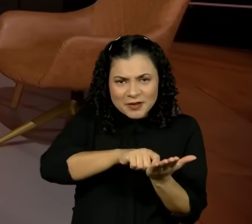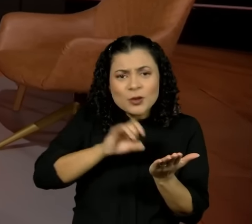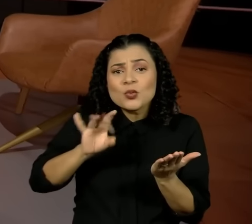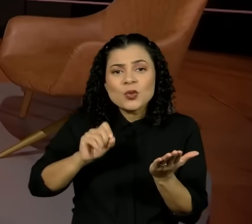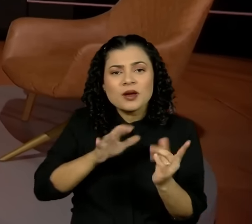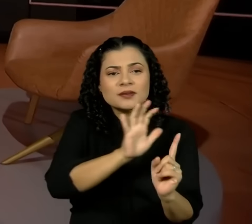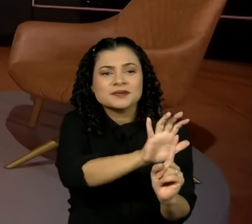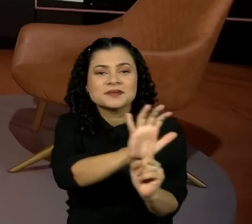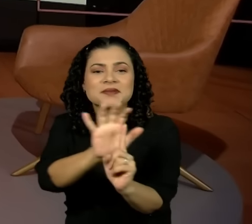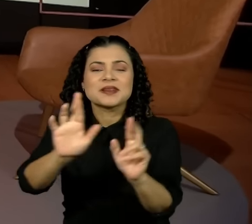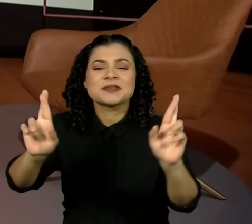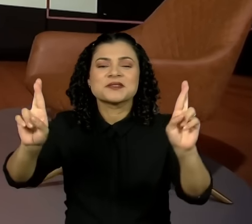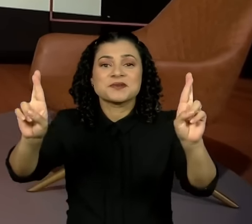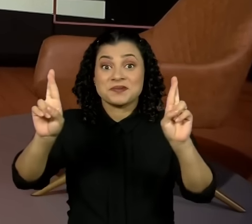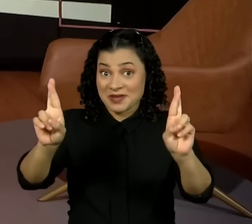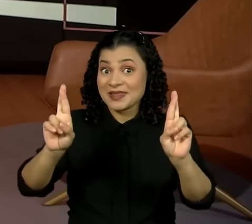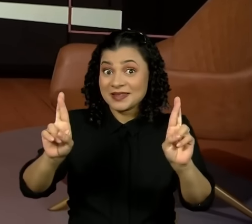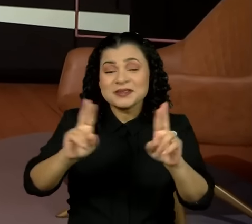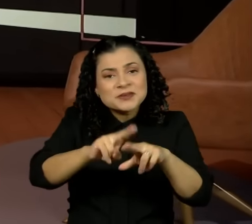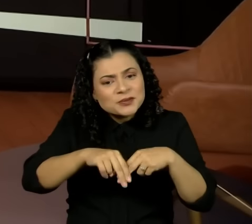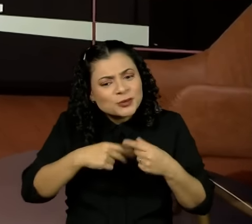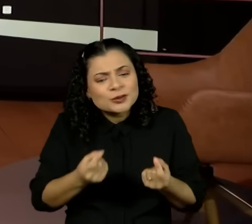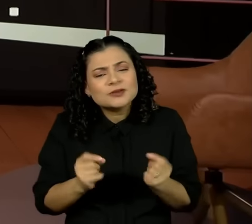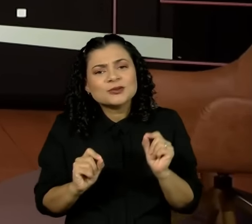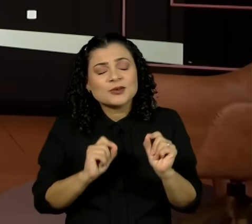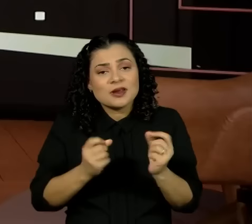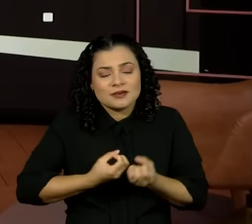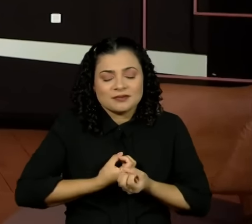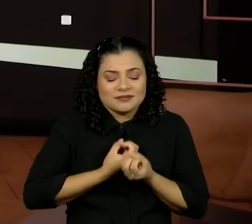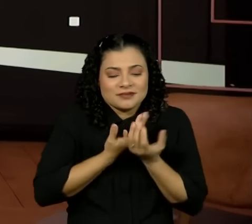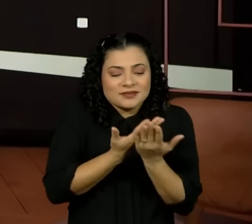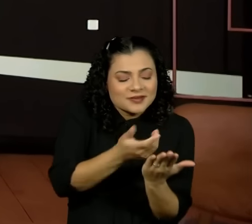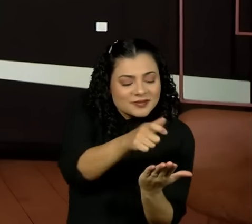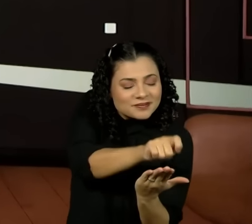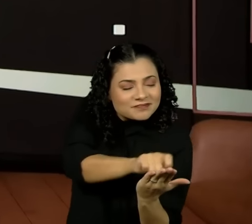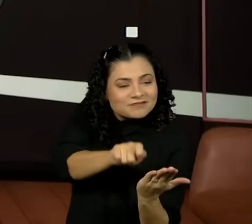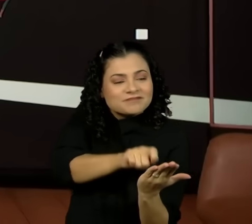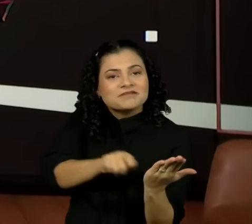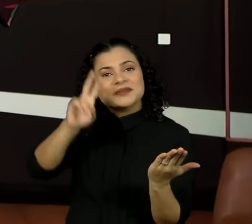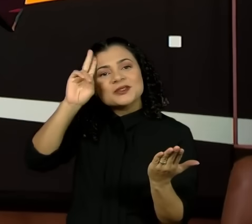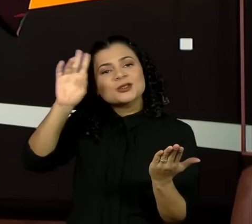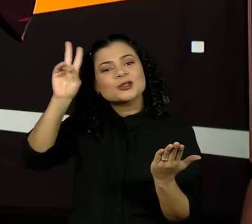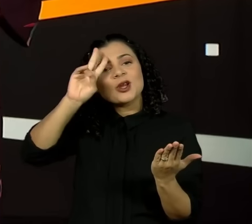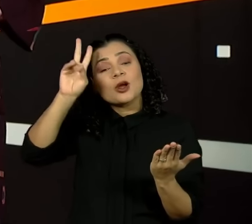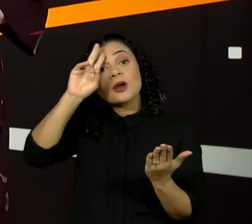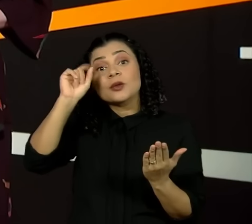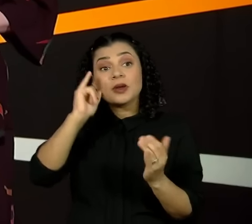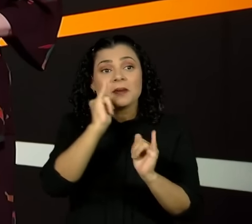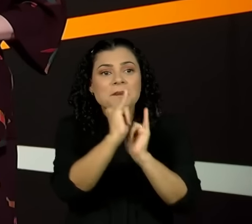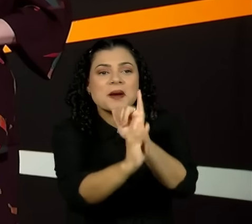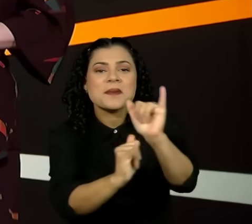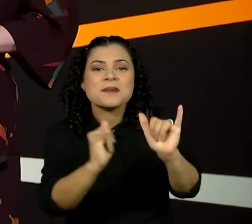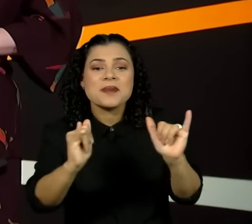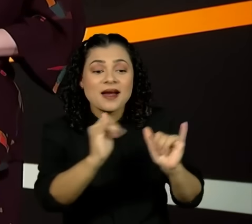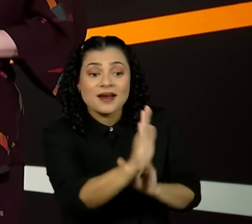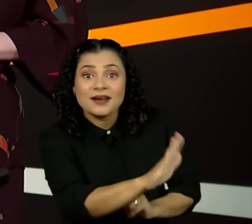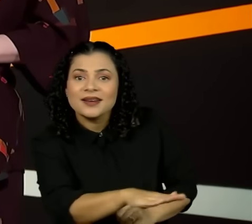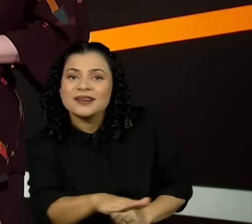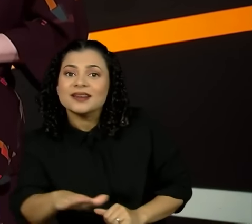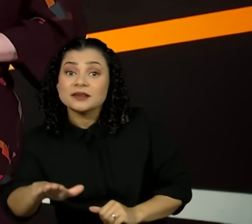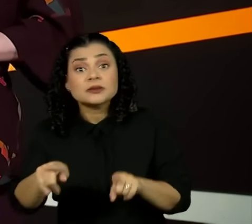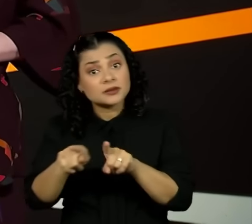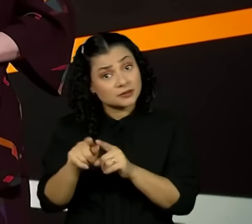por causa dessa esperança que ele semeia suas letras, escreve as suas histórias para falar diretamente para as crianças e